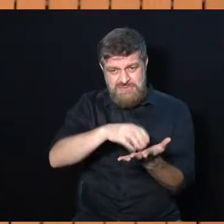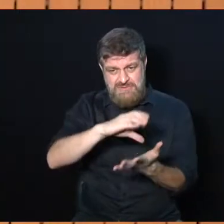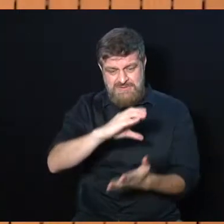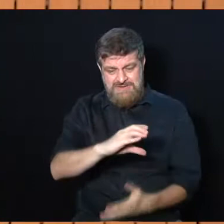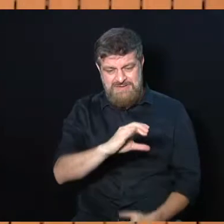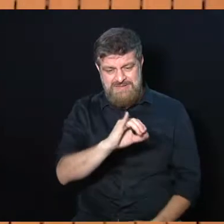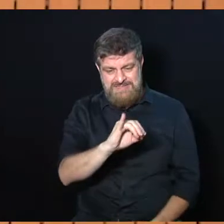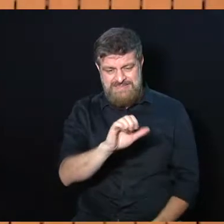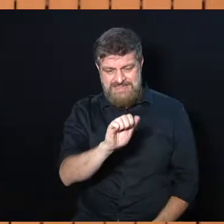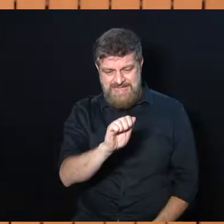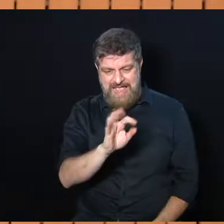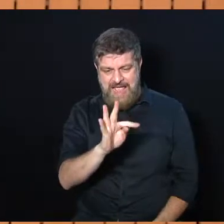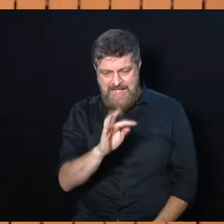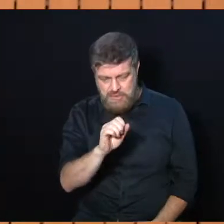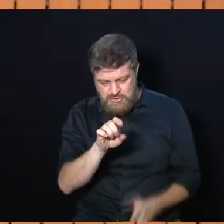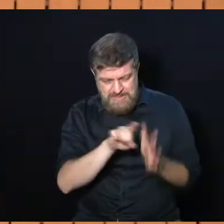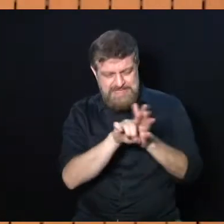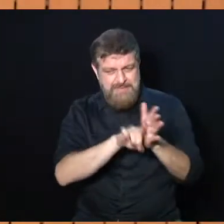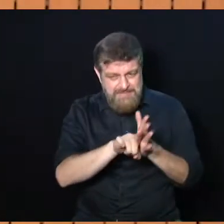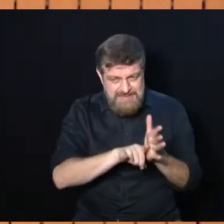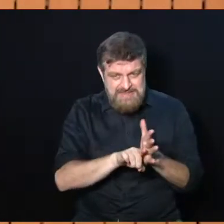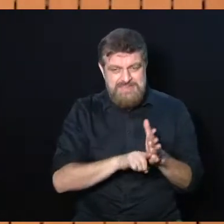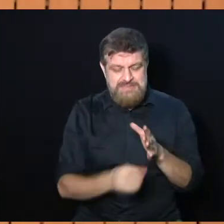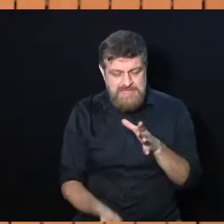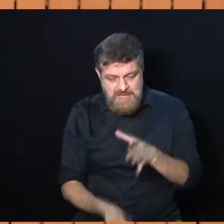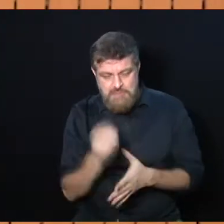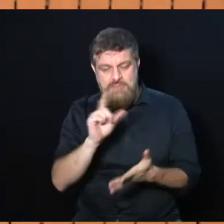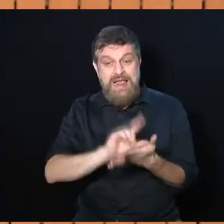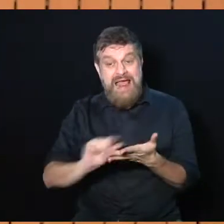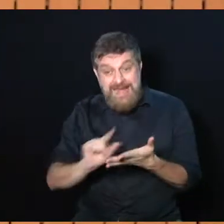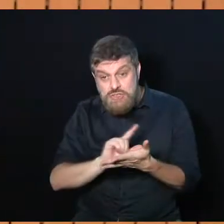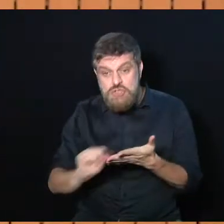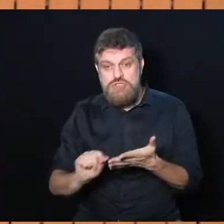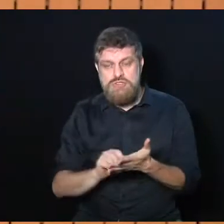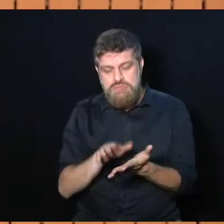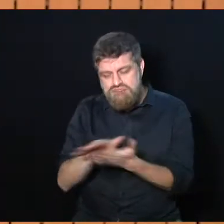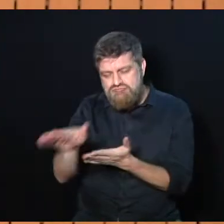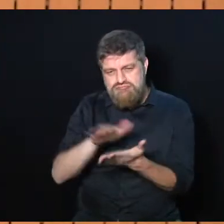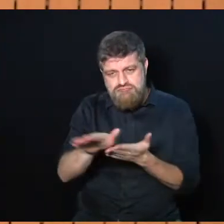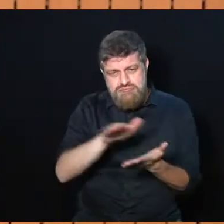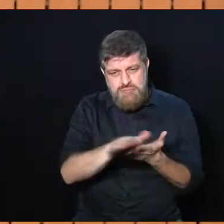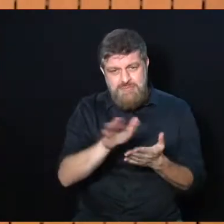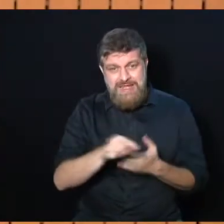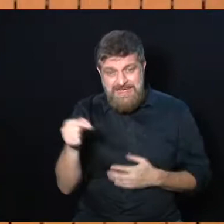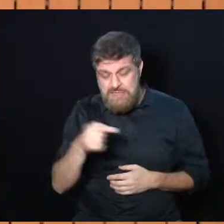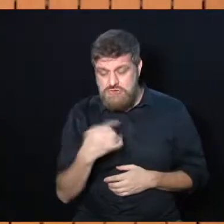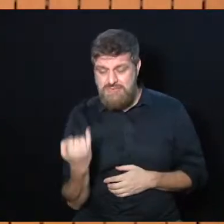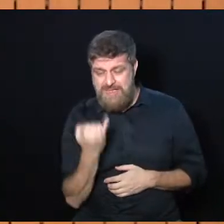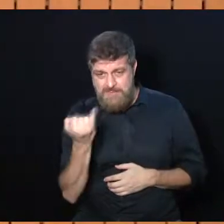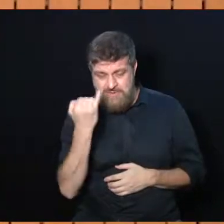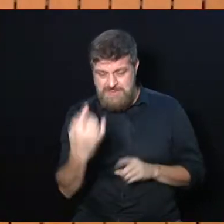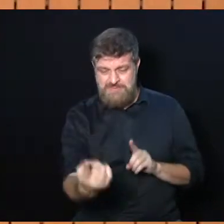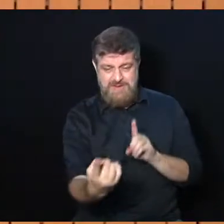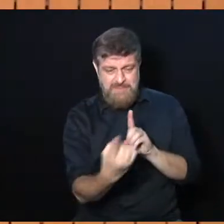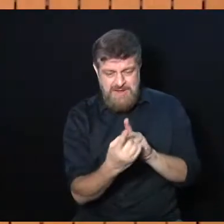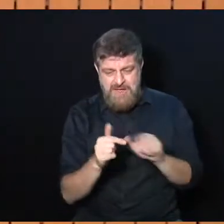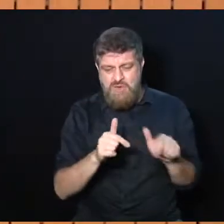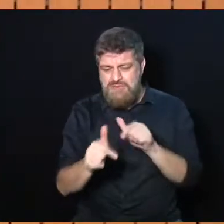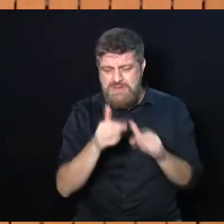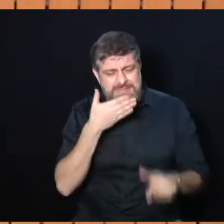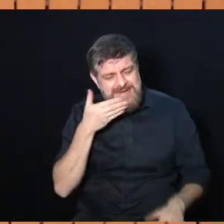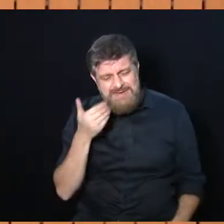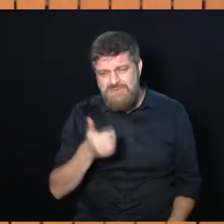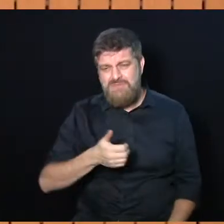acadêmica, faz pesquisa também, como isso é importante para o desenvolvimento desse atendimento, para prestar um melhor serviço